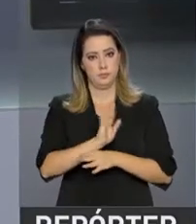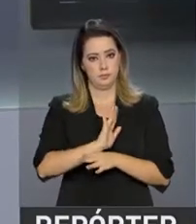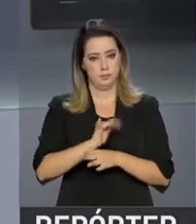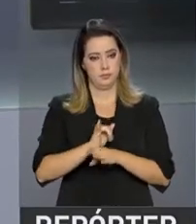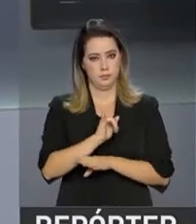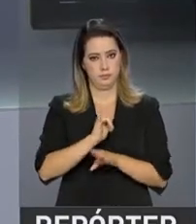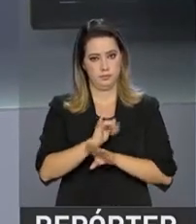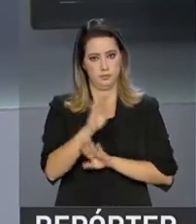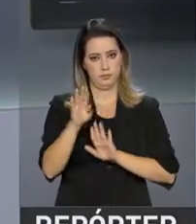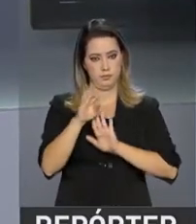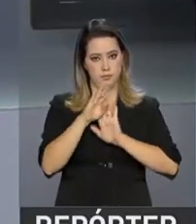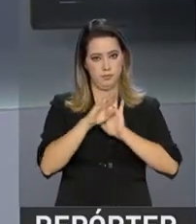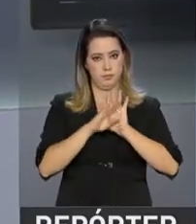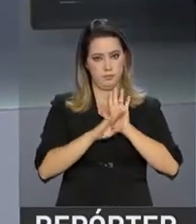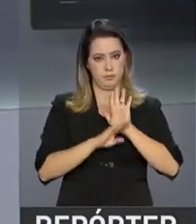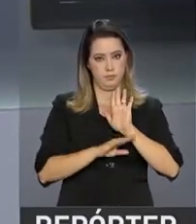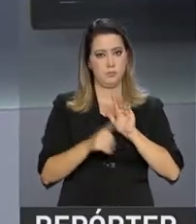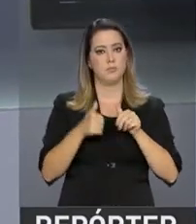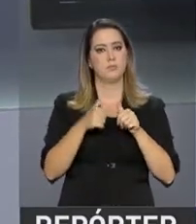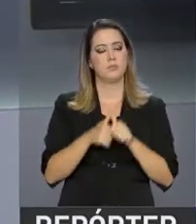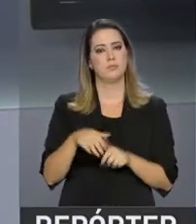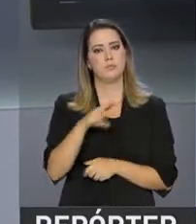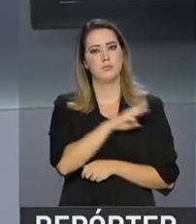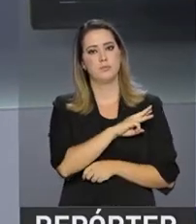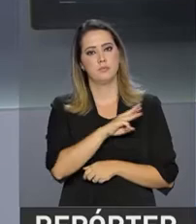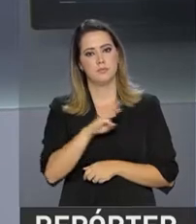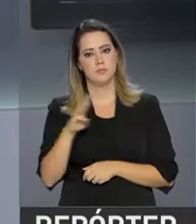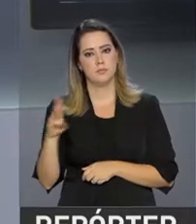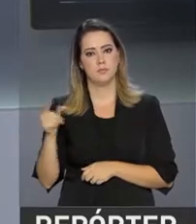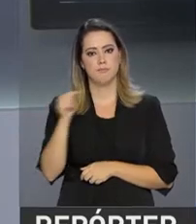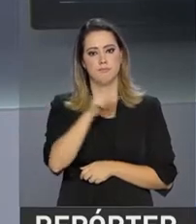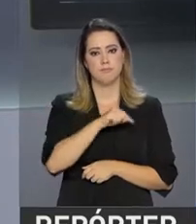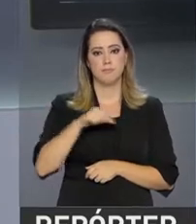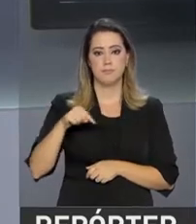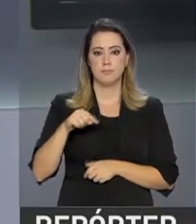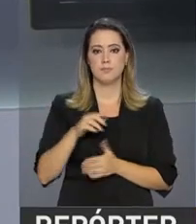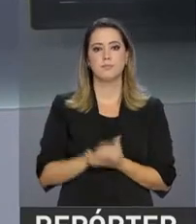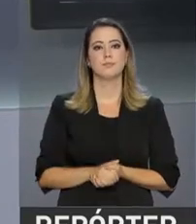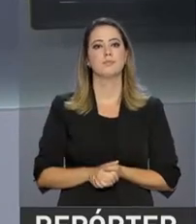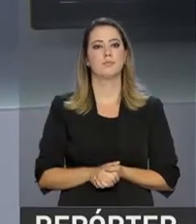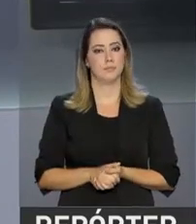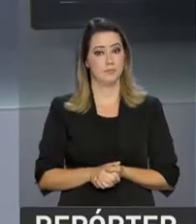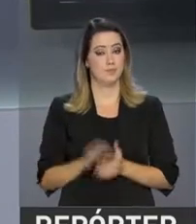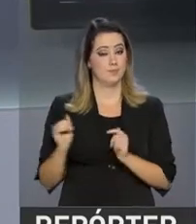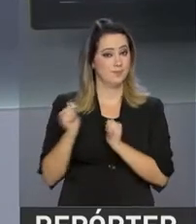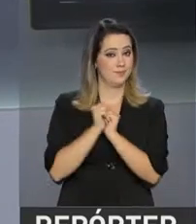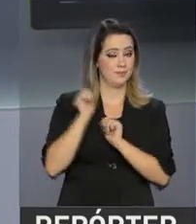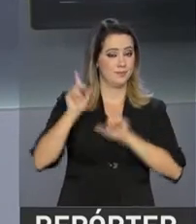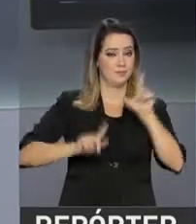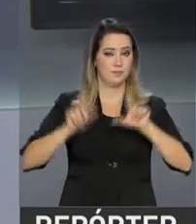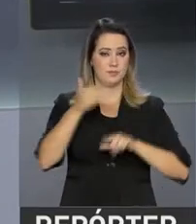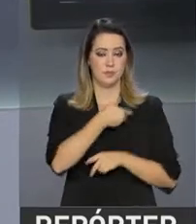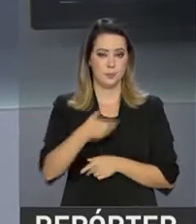pode ver as reportagens no YouTube e toda a nossa programação também está na página da NBR na internet.